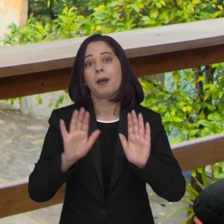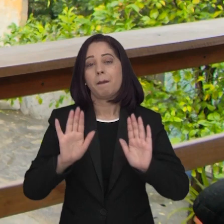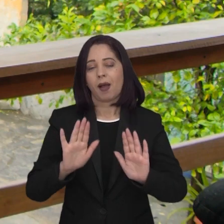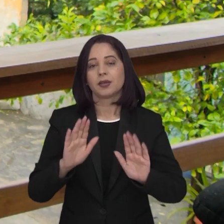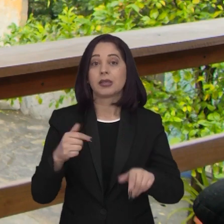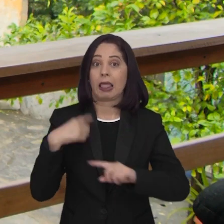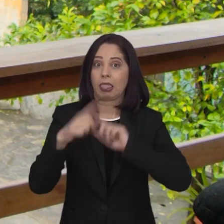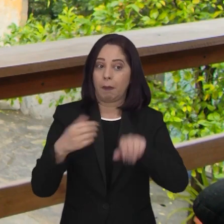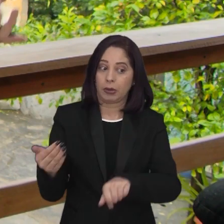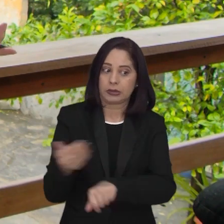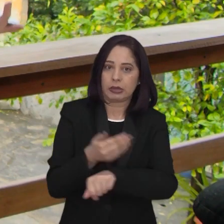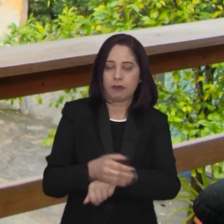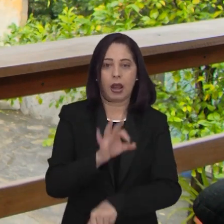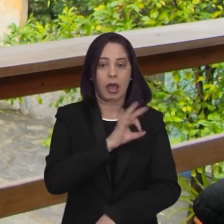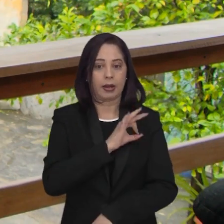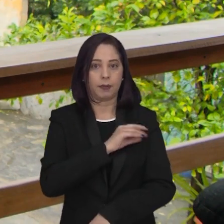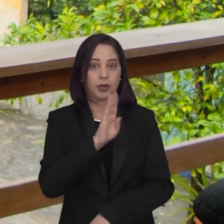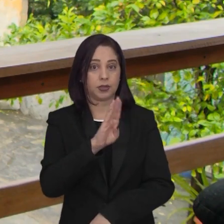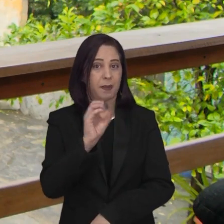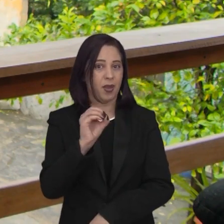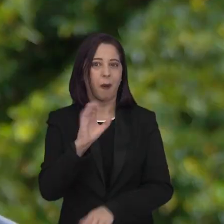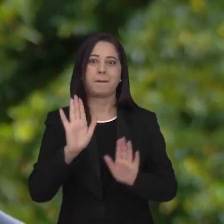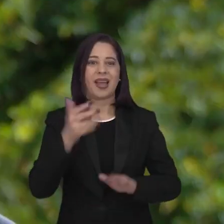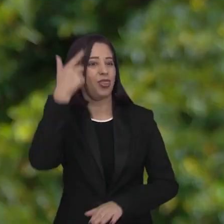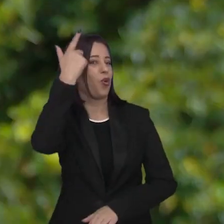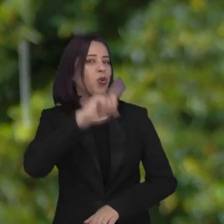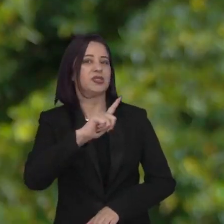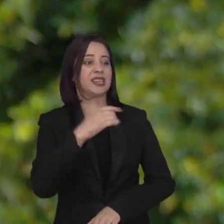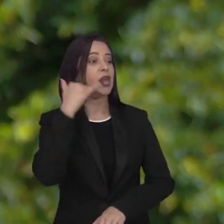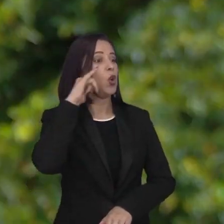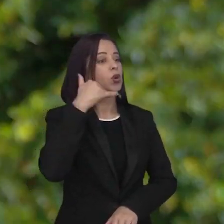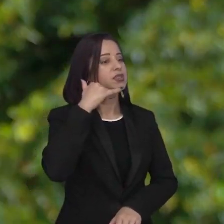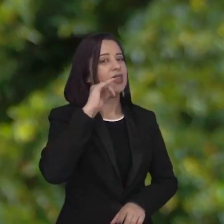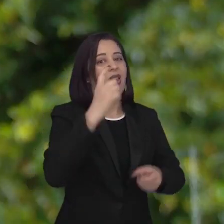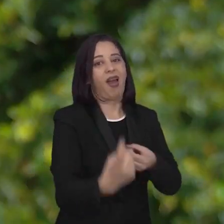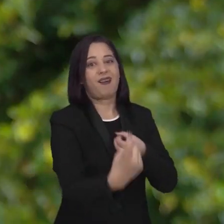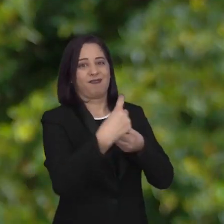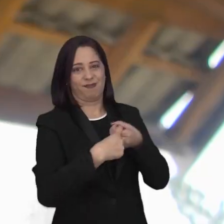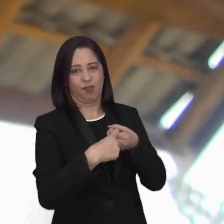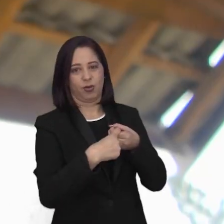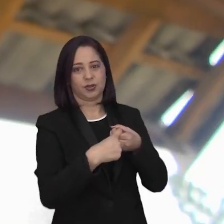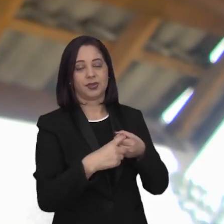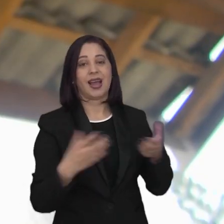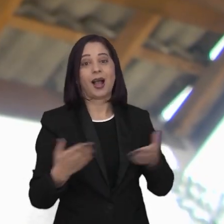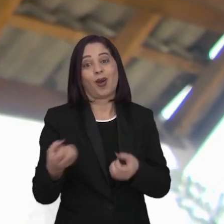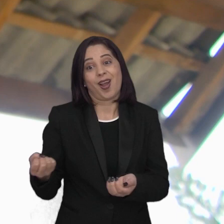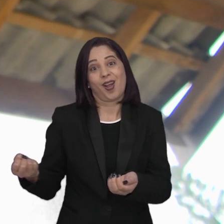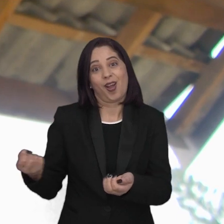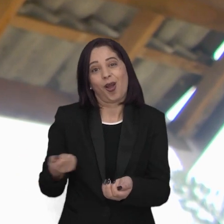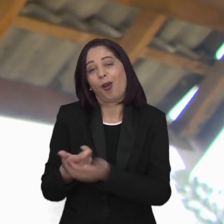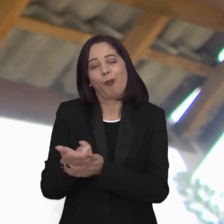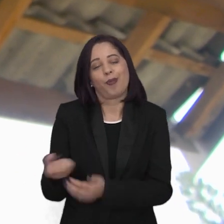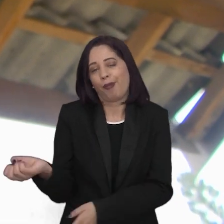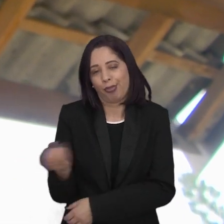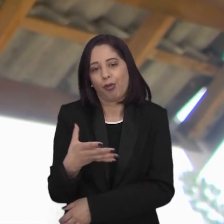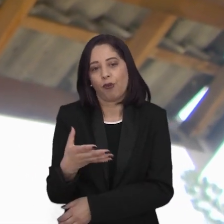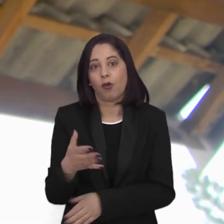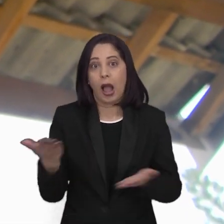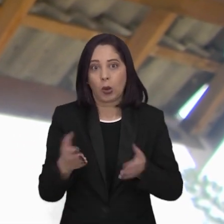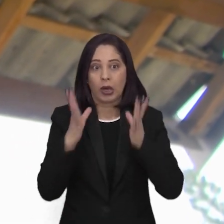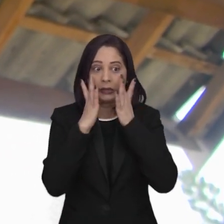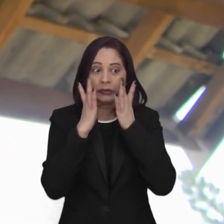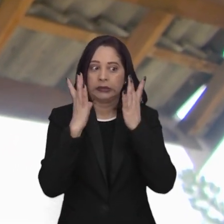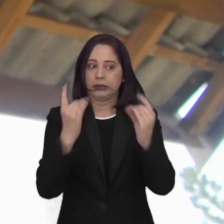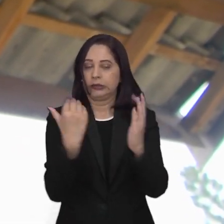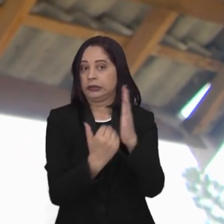seguiu a recomendação e fez o boletim de ocorrência, mas não conseguiu recuperar o celular. Agora, com um novo aparelho, ele